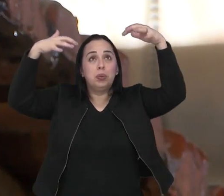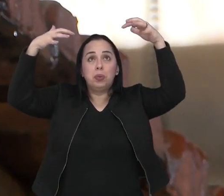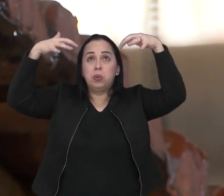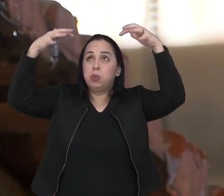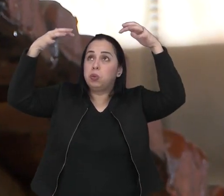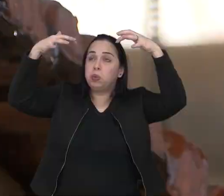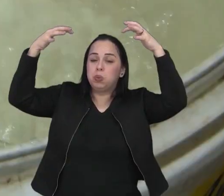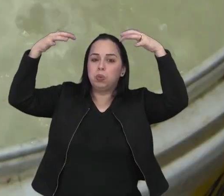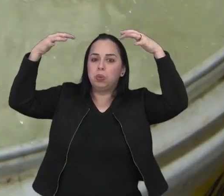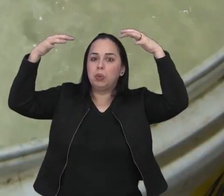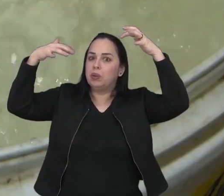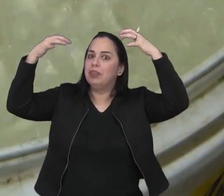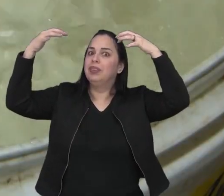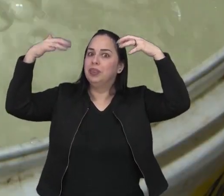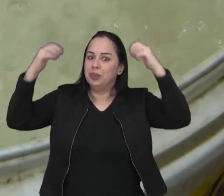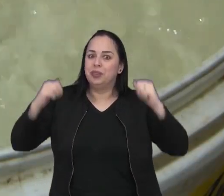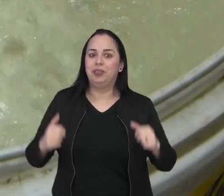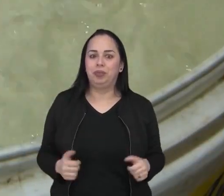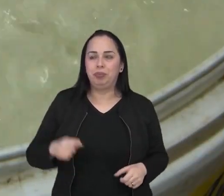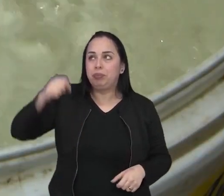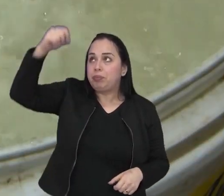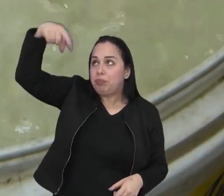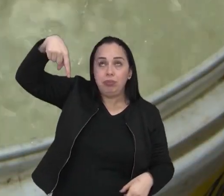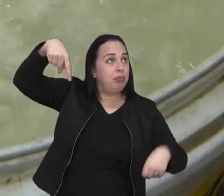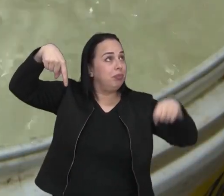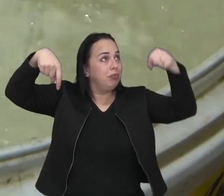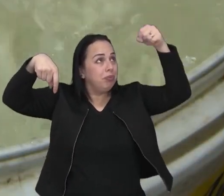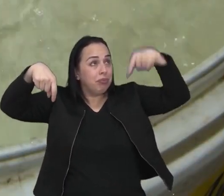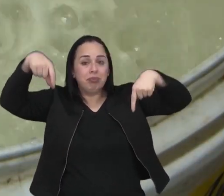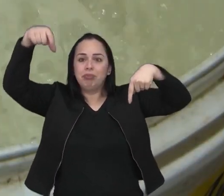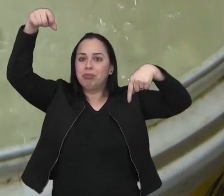do Mercado Municipal em dias de chuva.